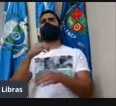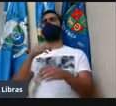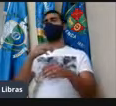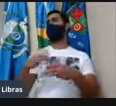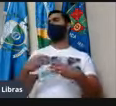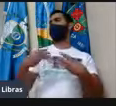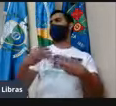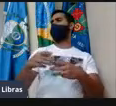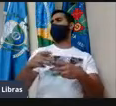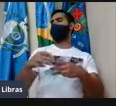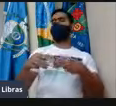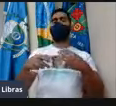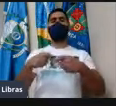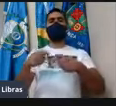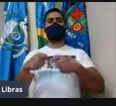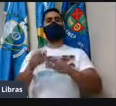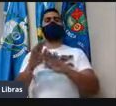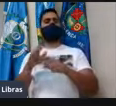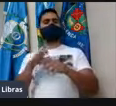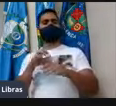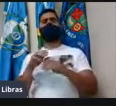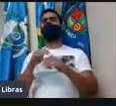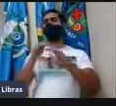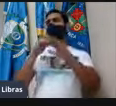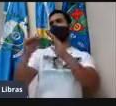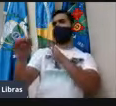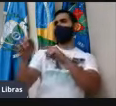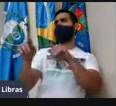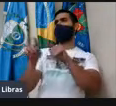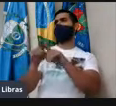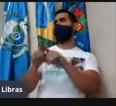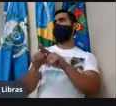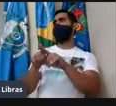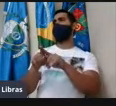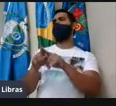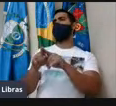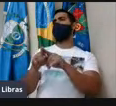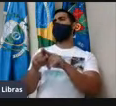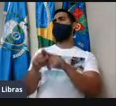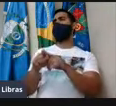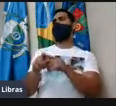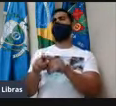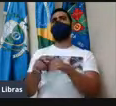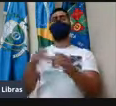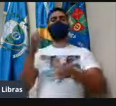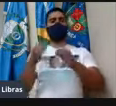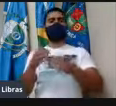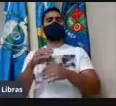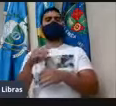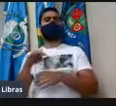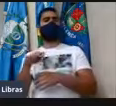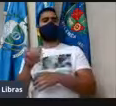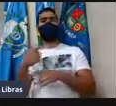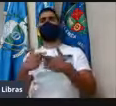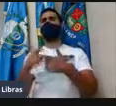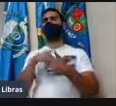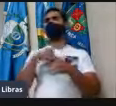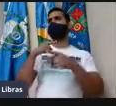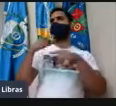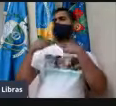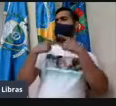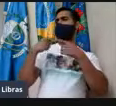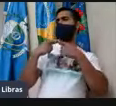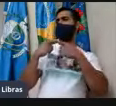Ministério da Economia, mas foi enviado diretamente ao Tribunal de Contas pelo SIGFIS, porque havia essa dúvida